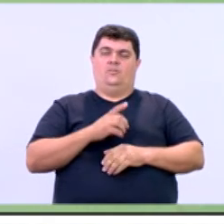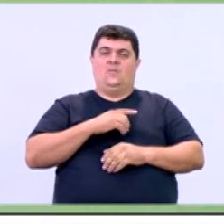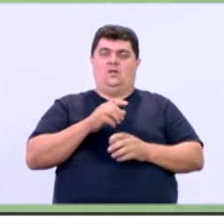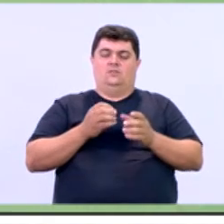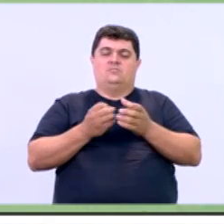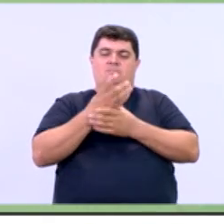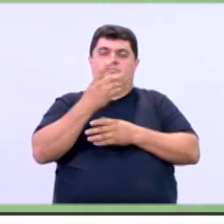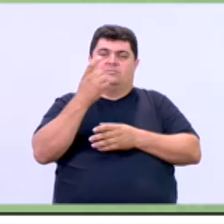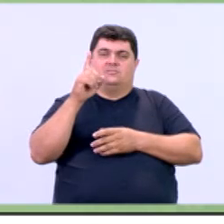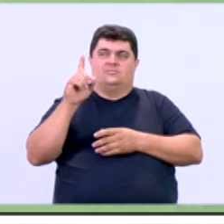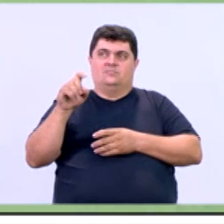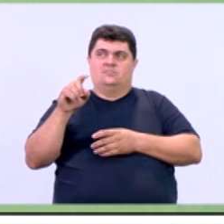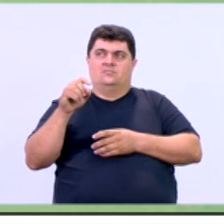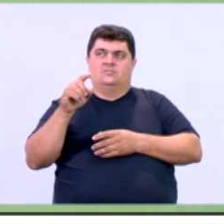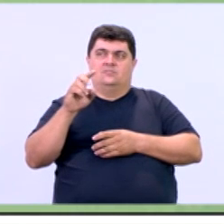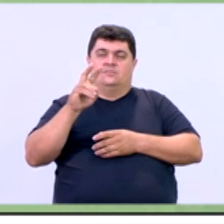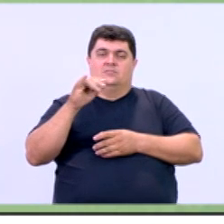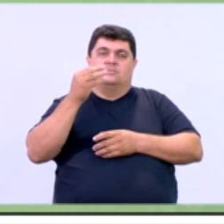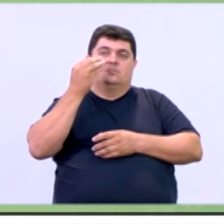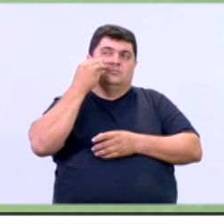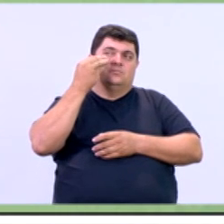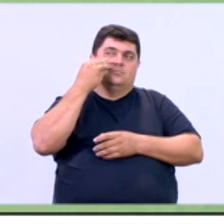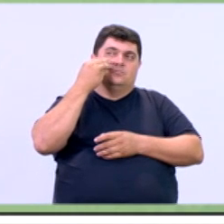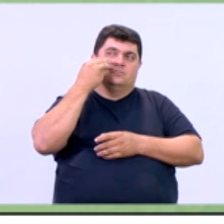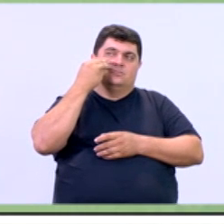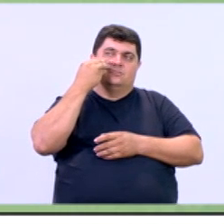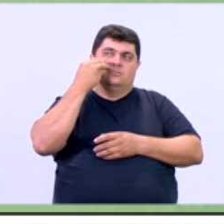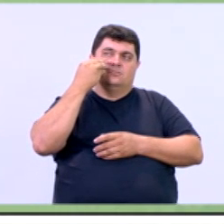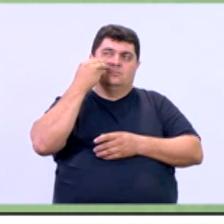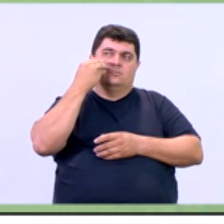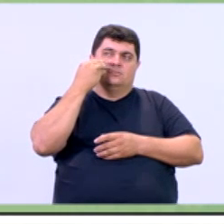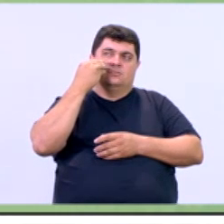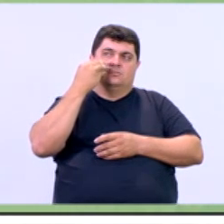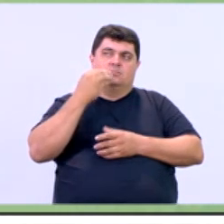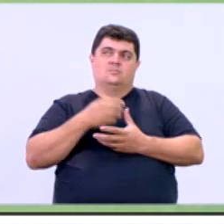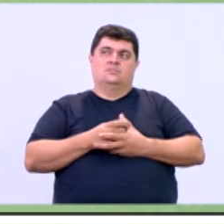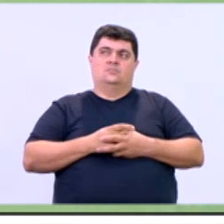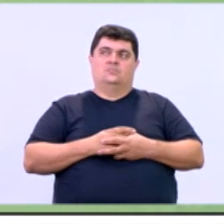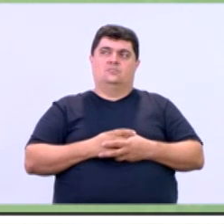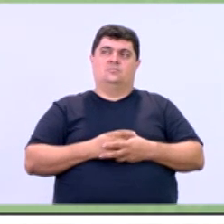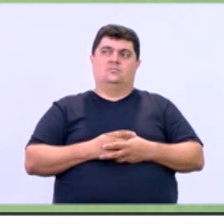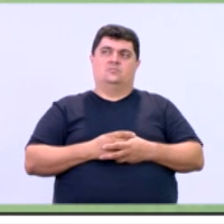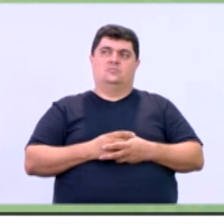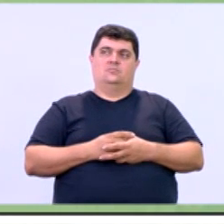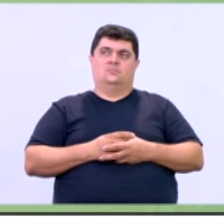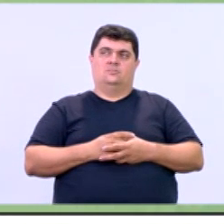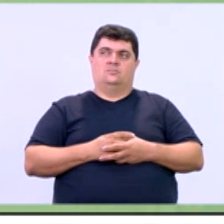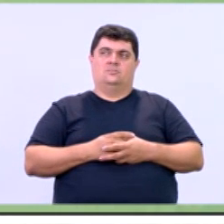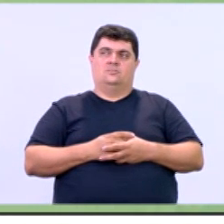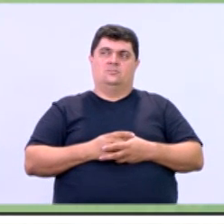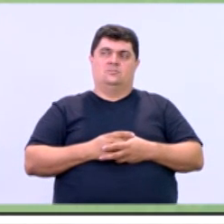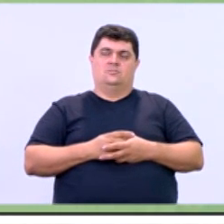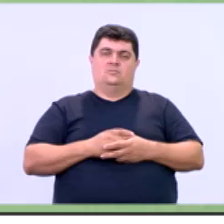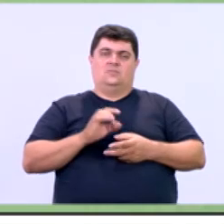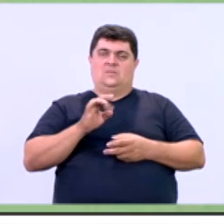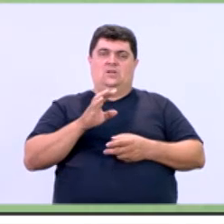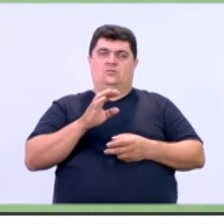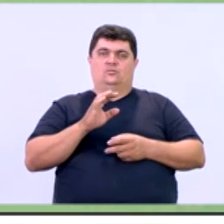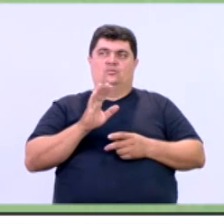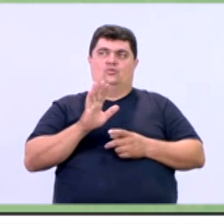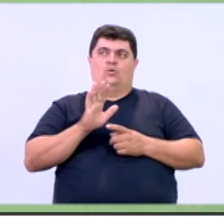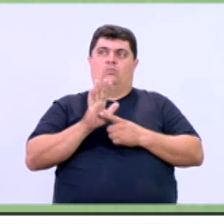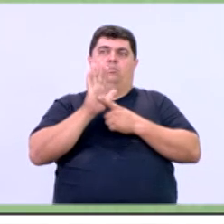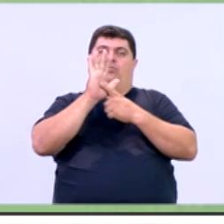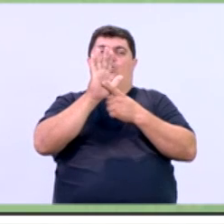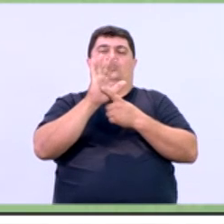botão que ele faz um teste do nosso formulário. Esse teste é só um alerta,